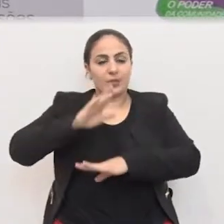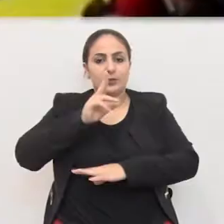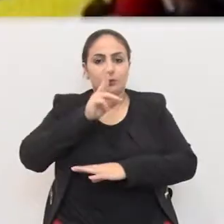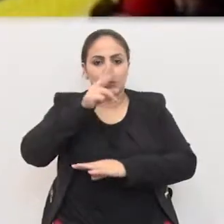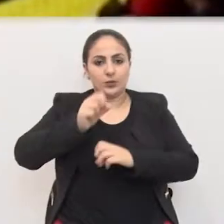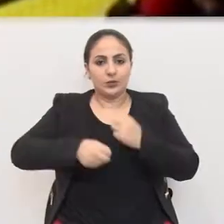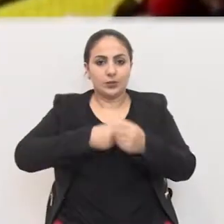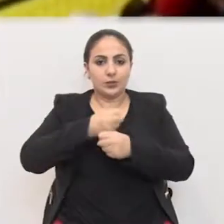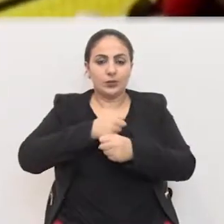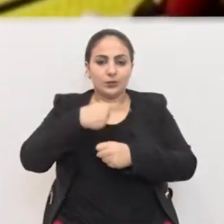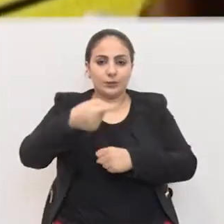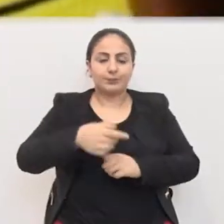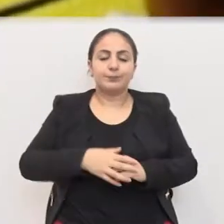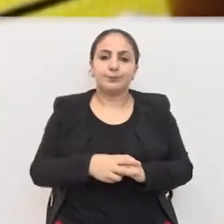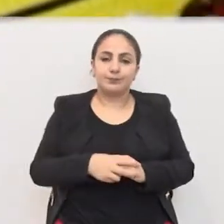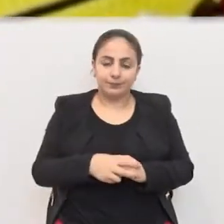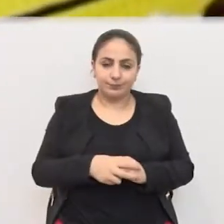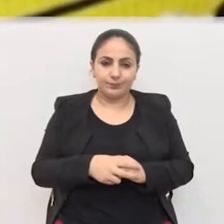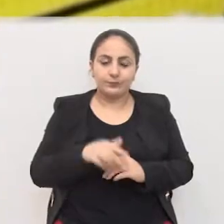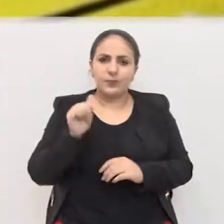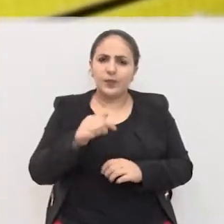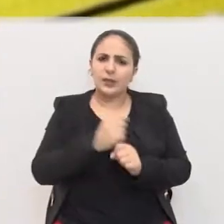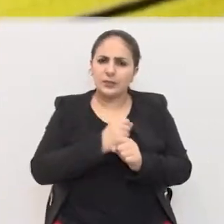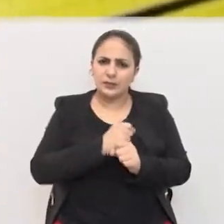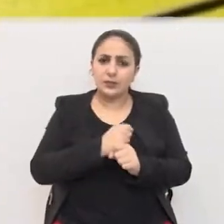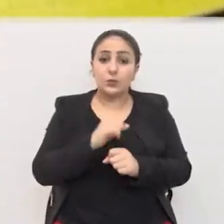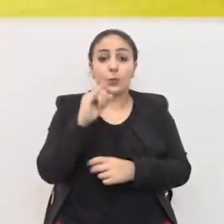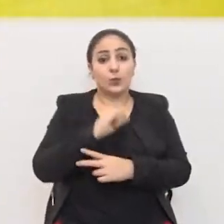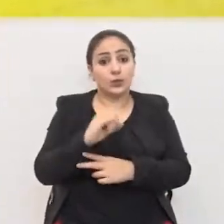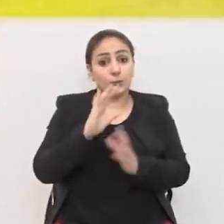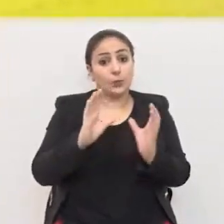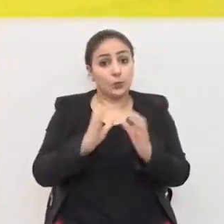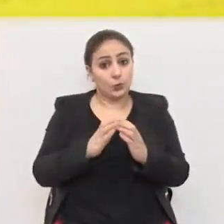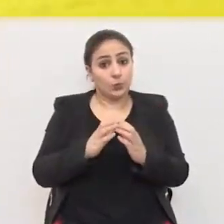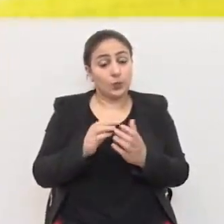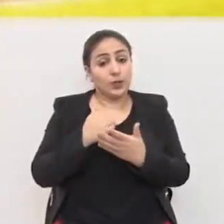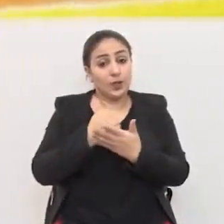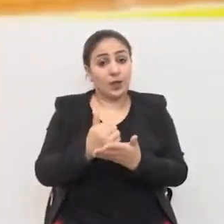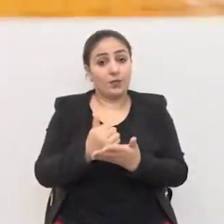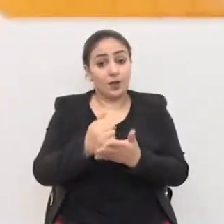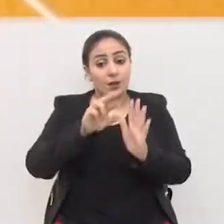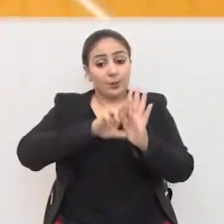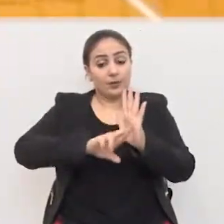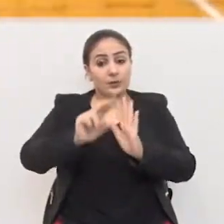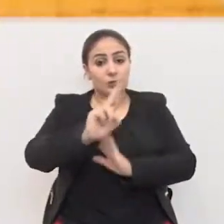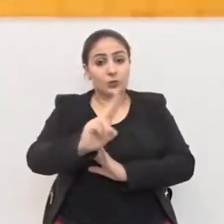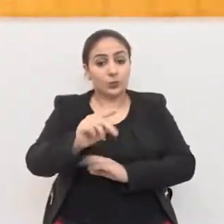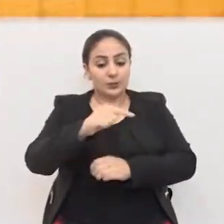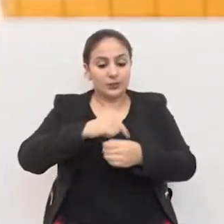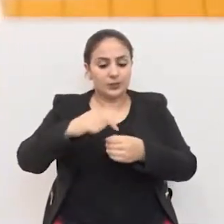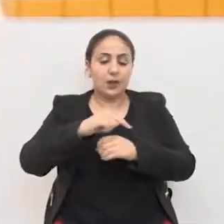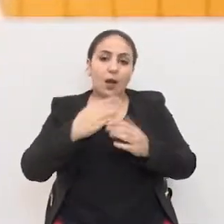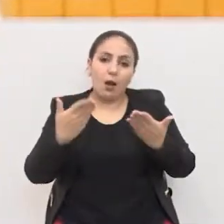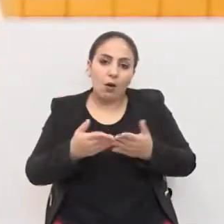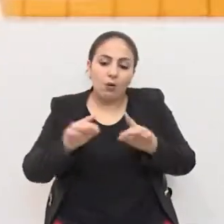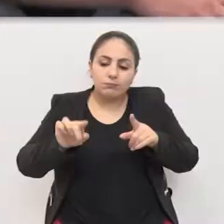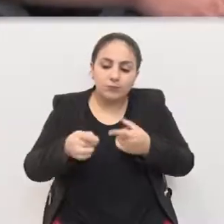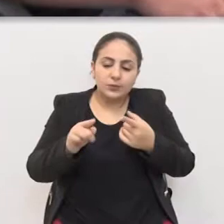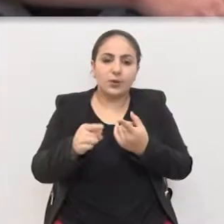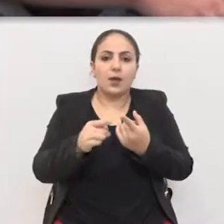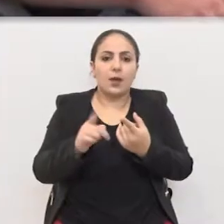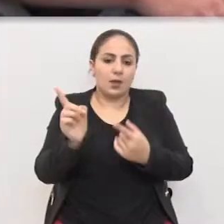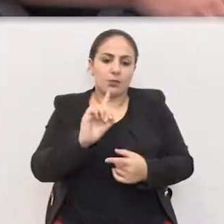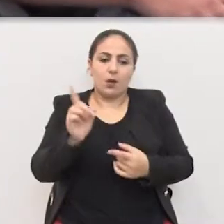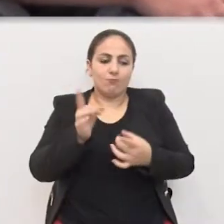para o ano que vem. Este foi um ano importante para a equipe que leva o nome da cidade. Agora o desafio é não desanimar